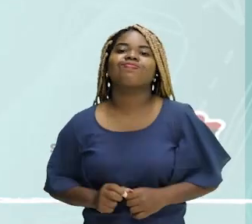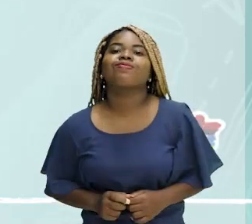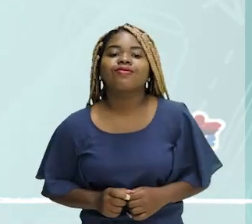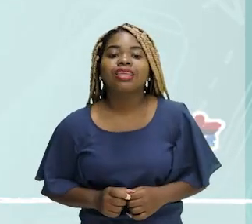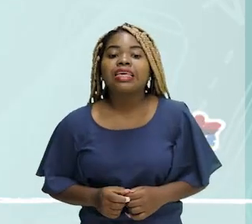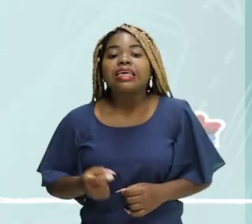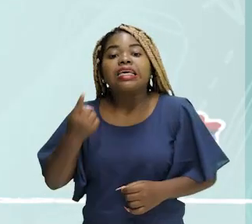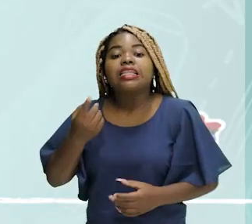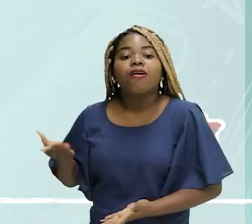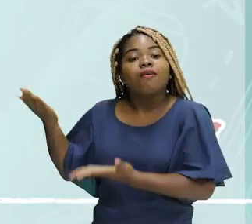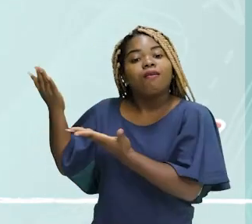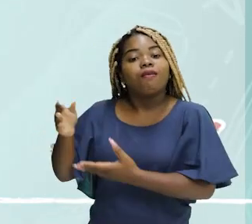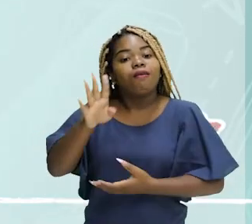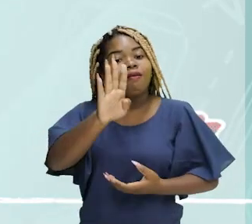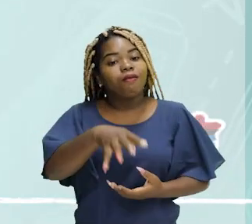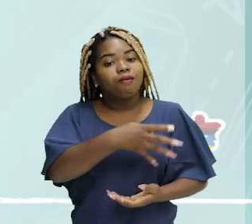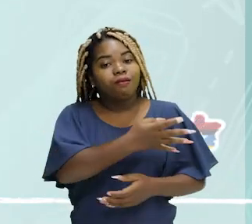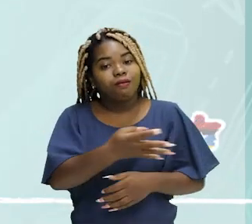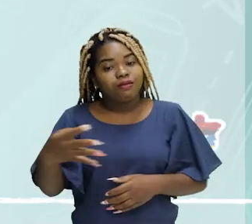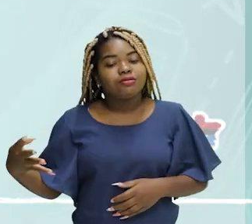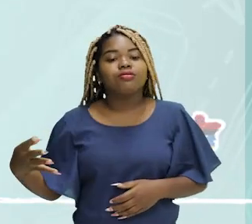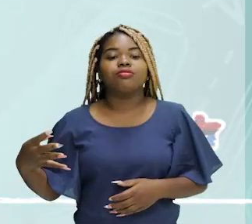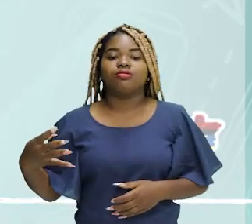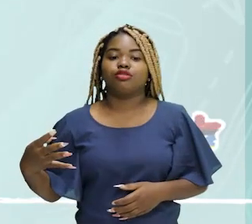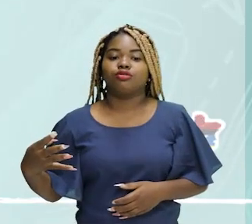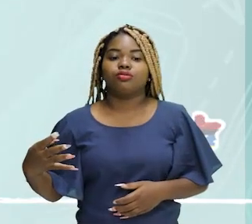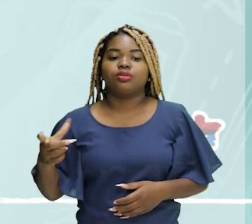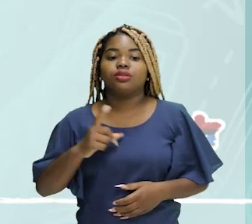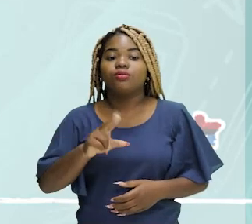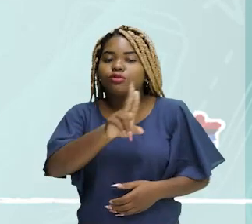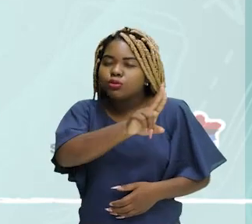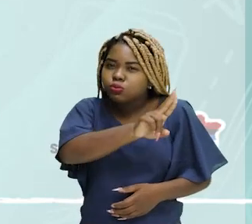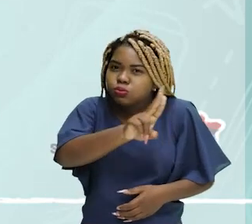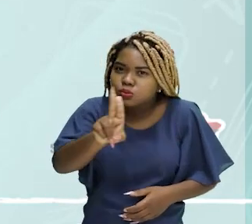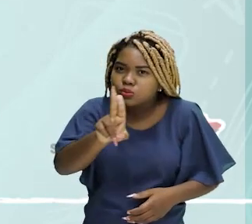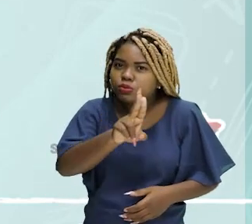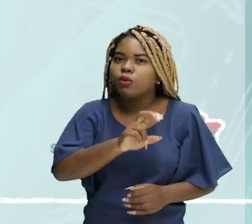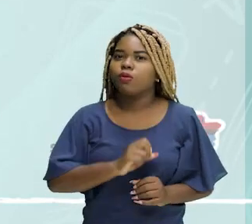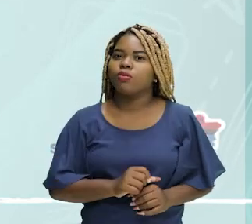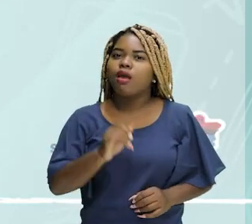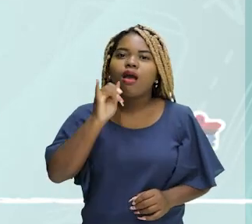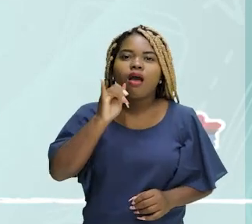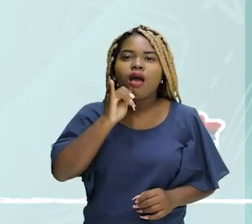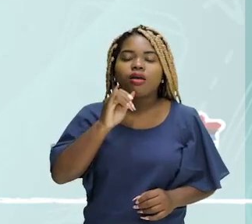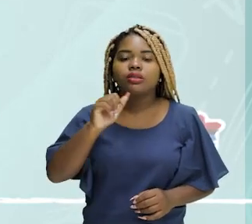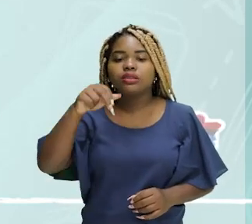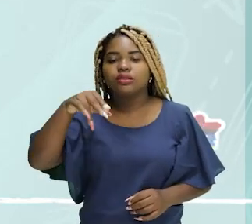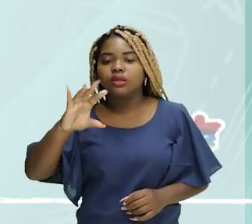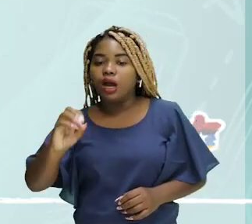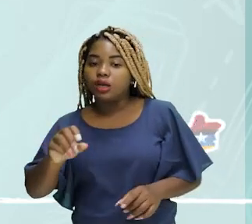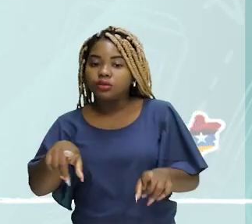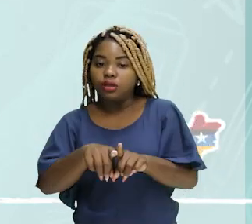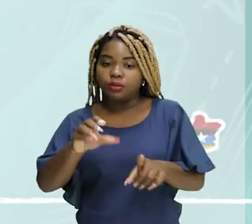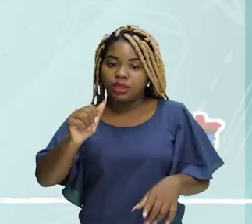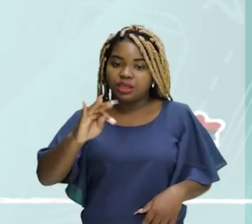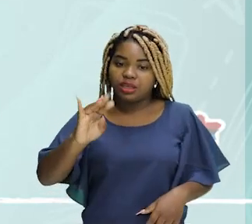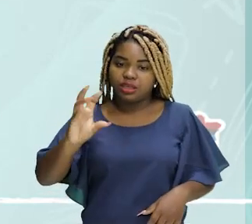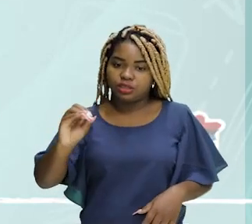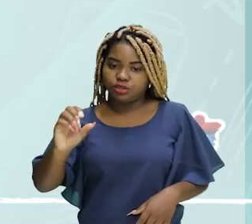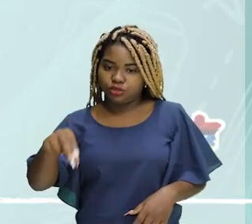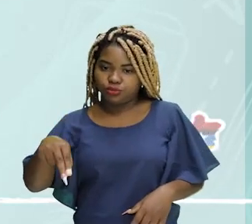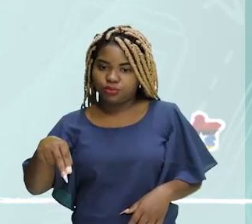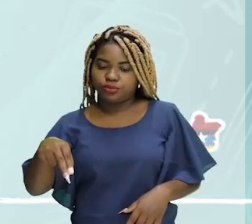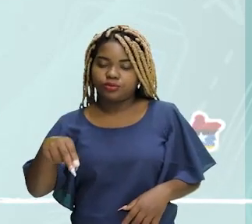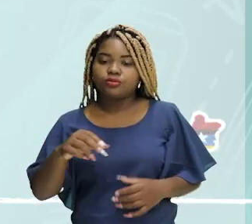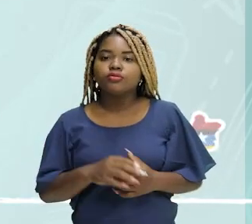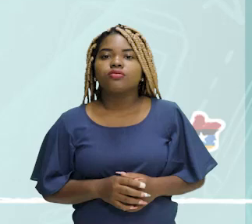nós temos a nomenclatura e exemplos dos ânions, mais dos cátions.